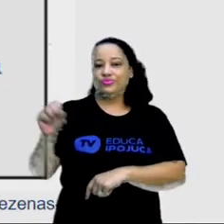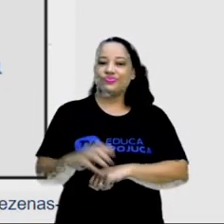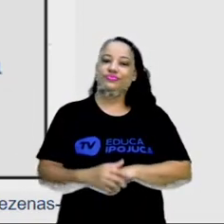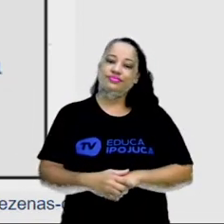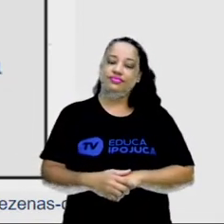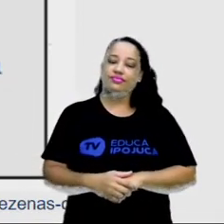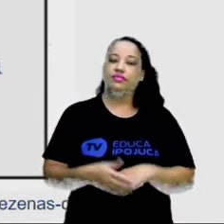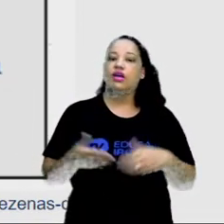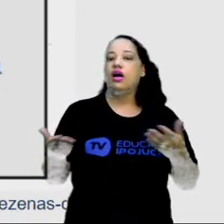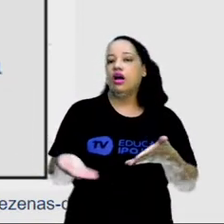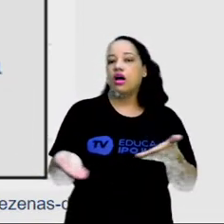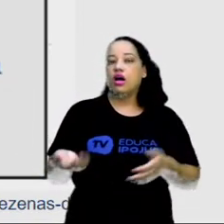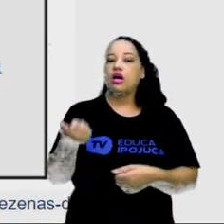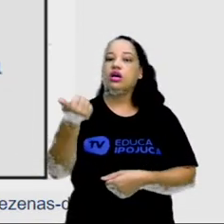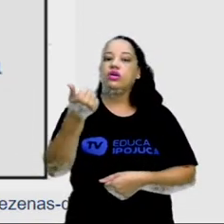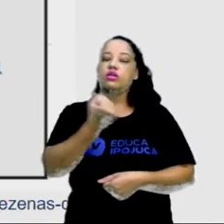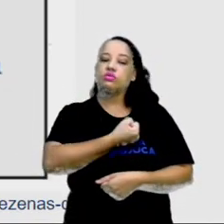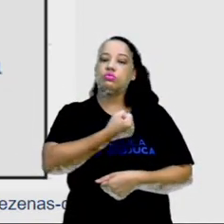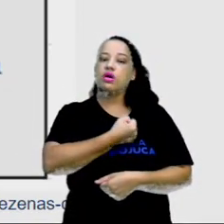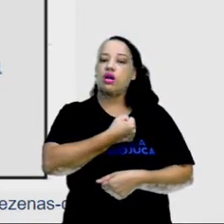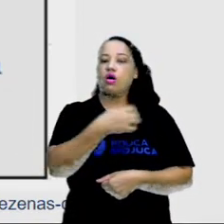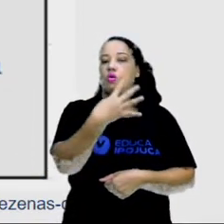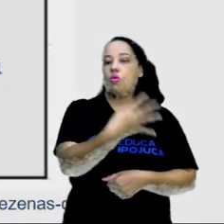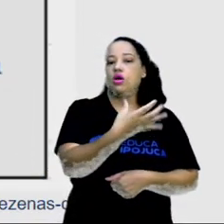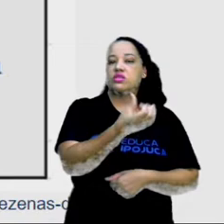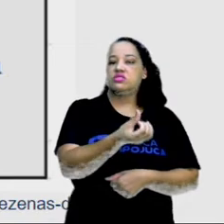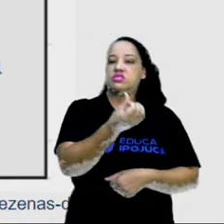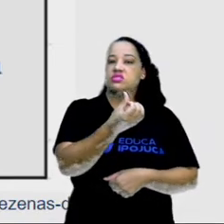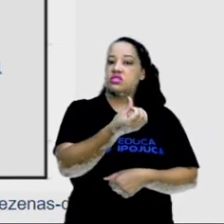tenho o numeral 471.